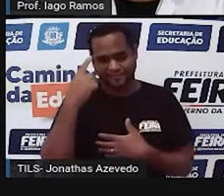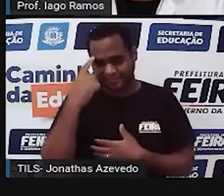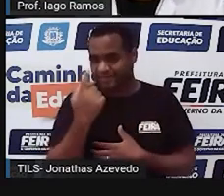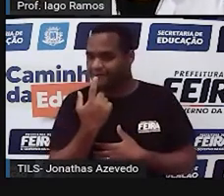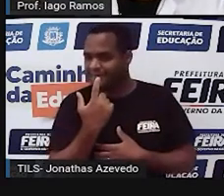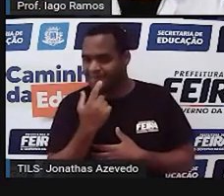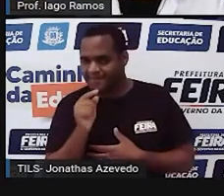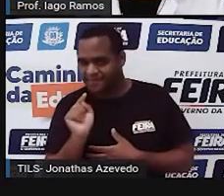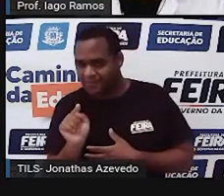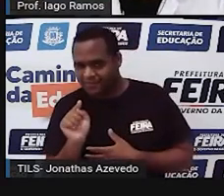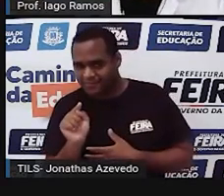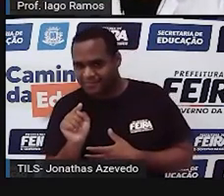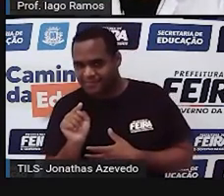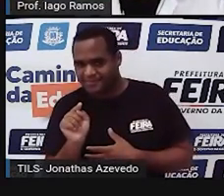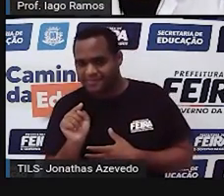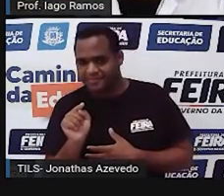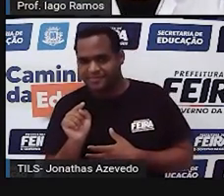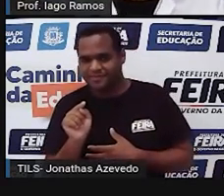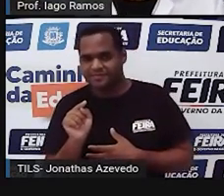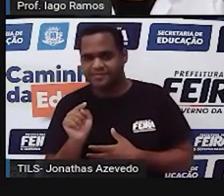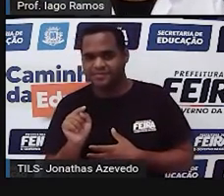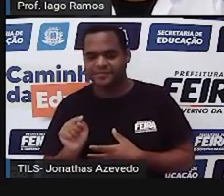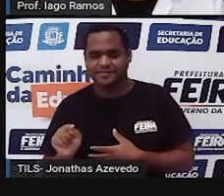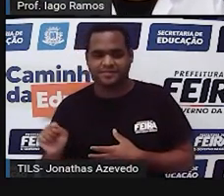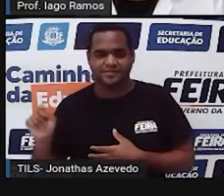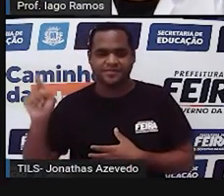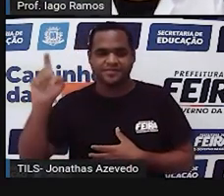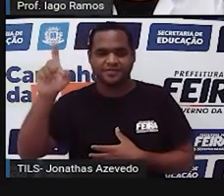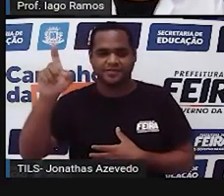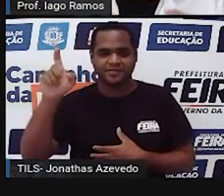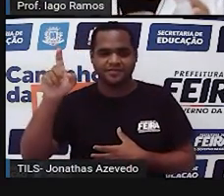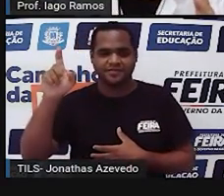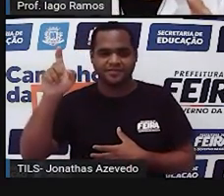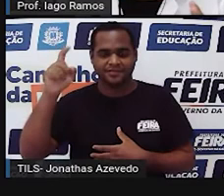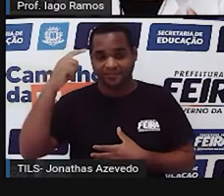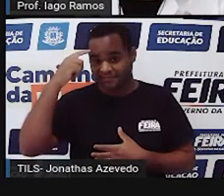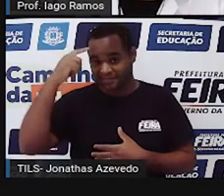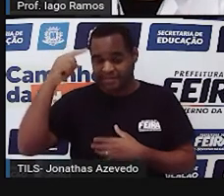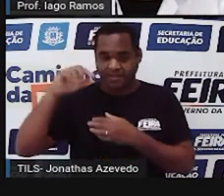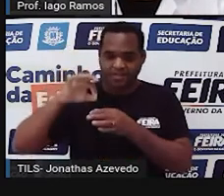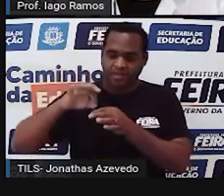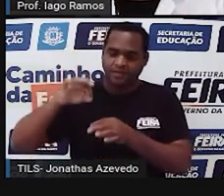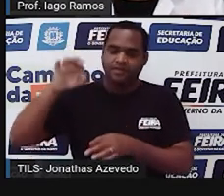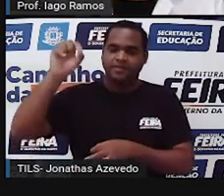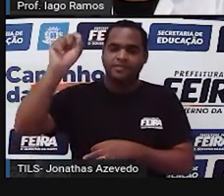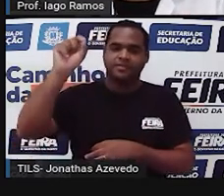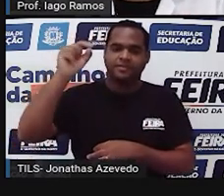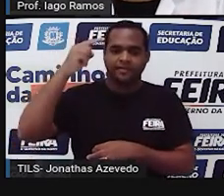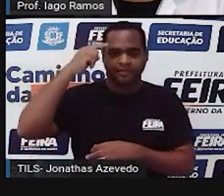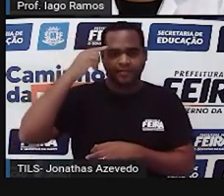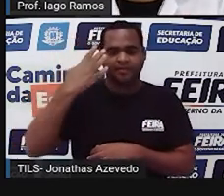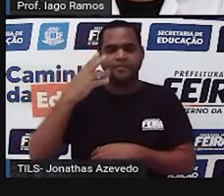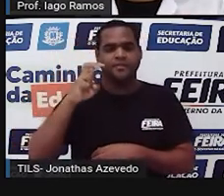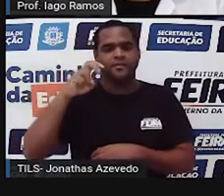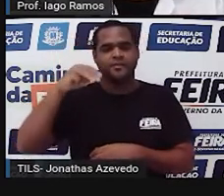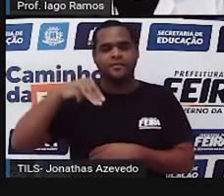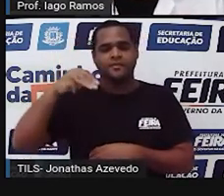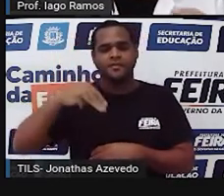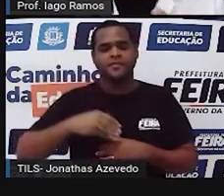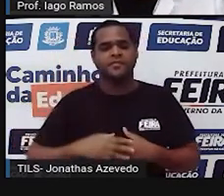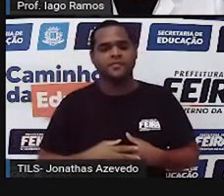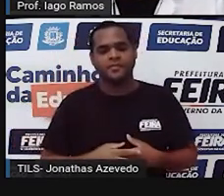né até na parte de cima ali naquela a distância daqueles: a ler 45